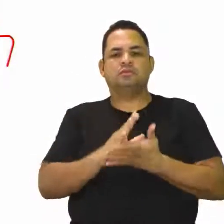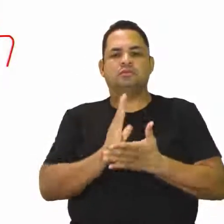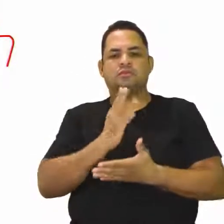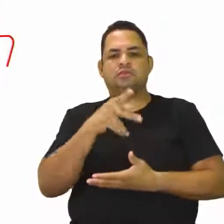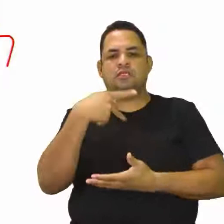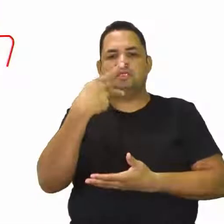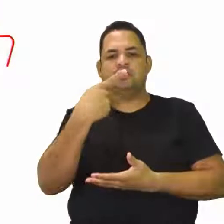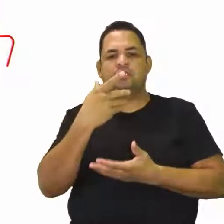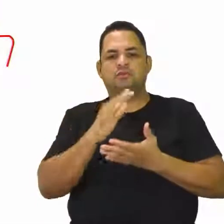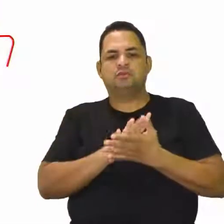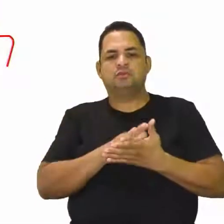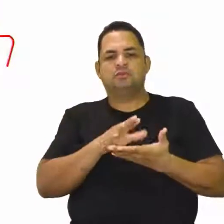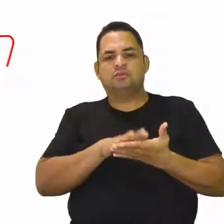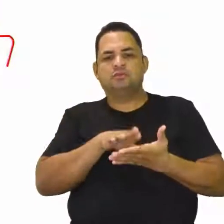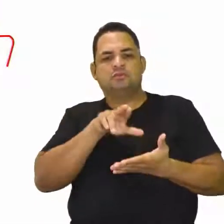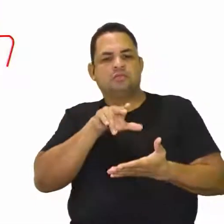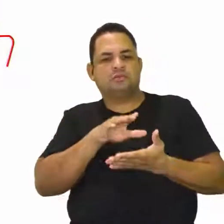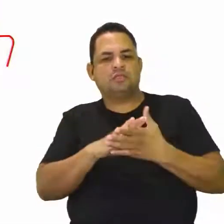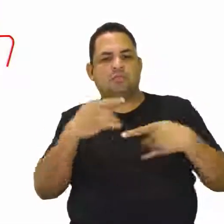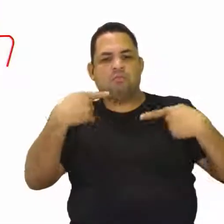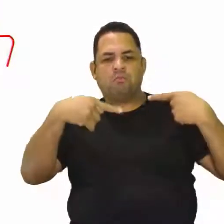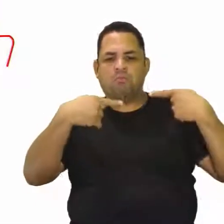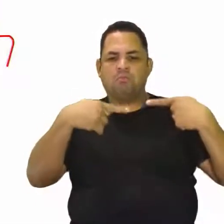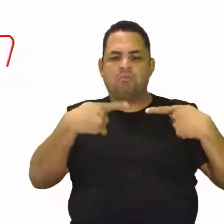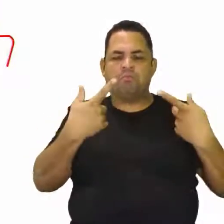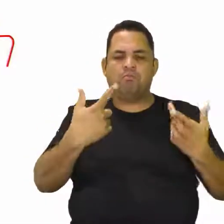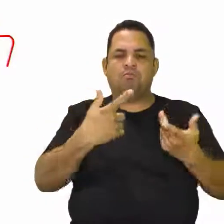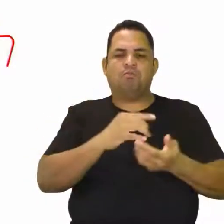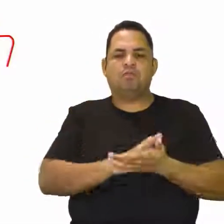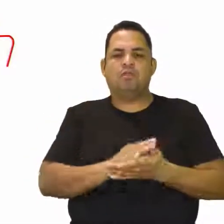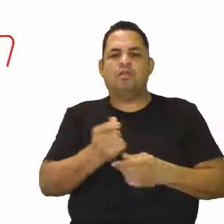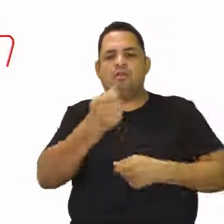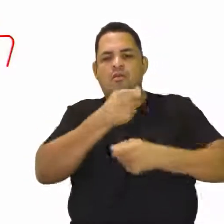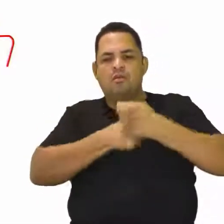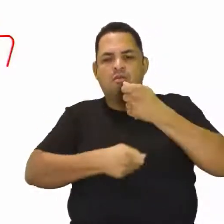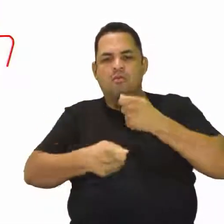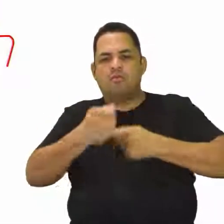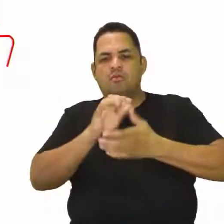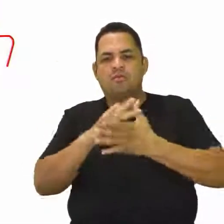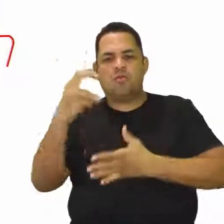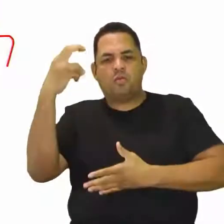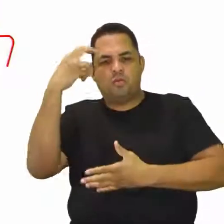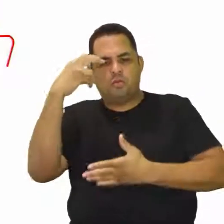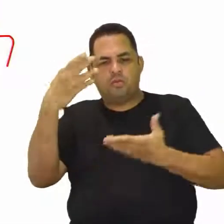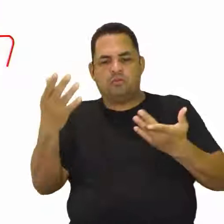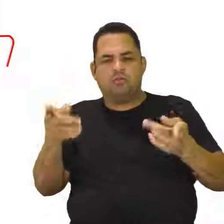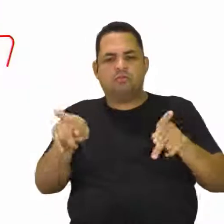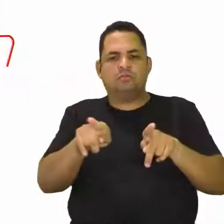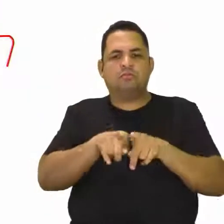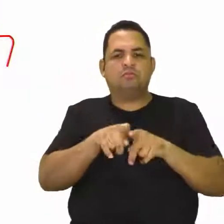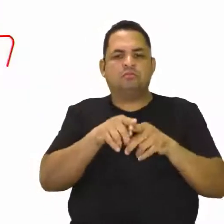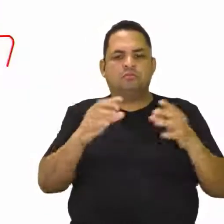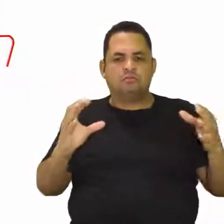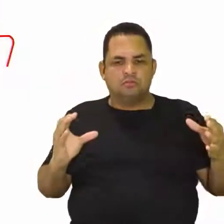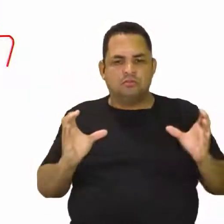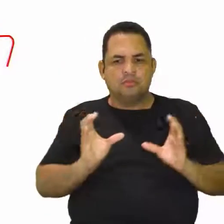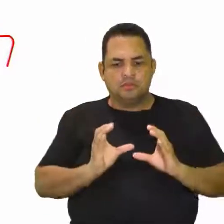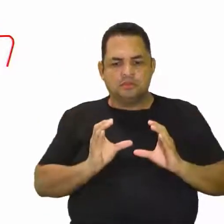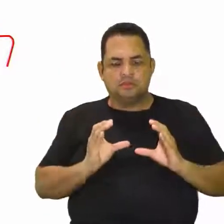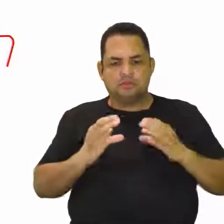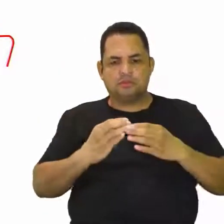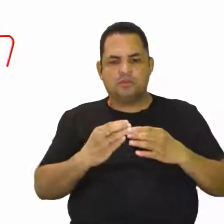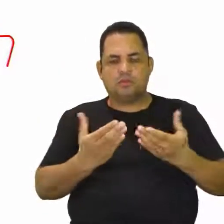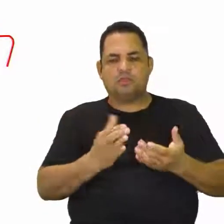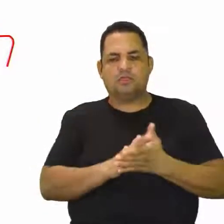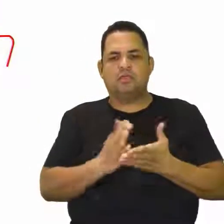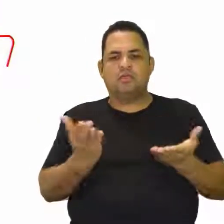essas afinidades políticas, afinidades econômicas, culturais, essas alianças que fizeram.